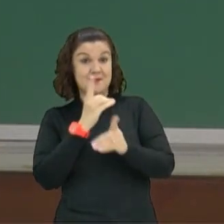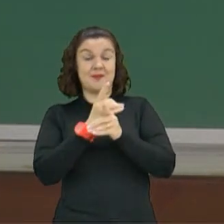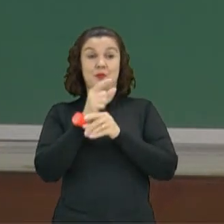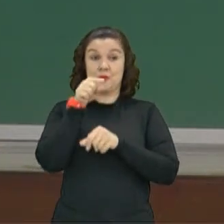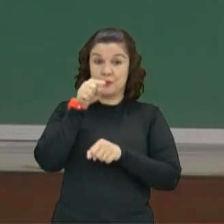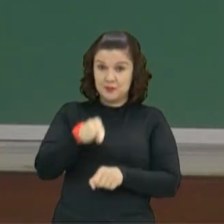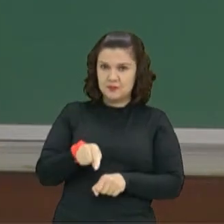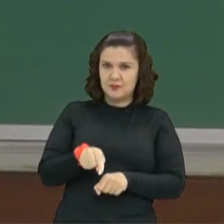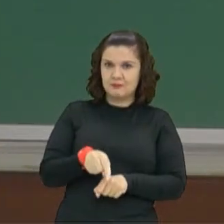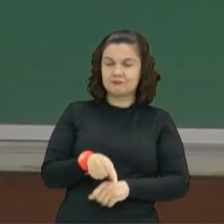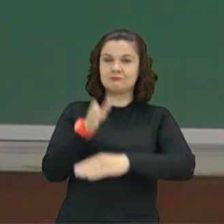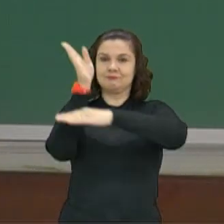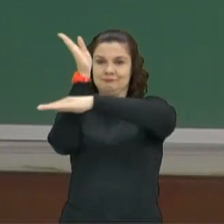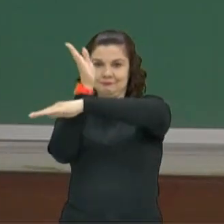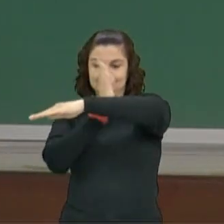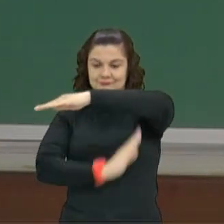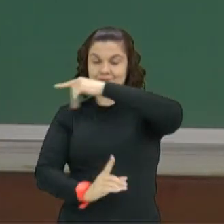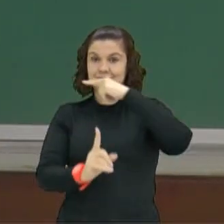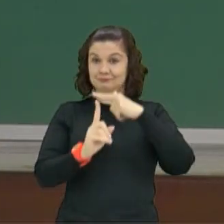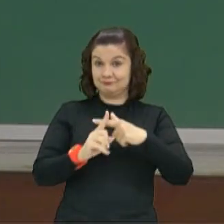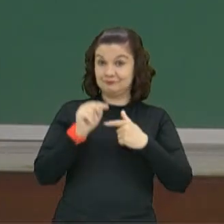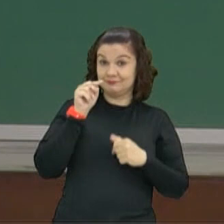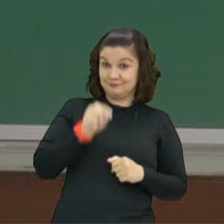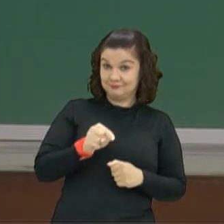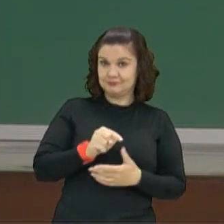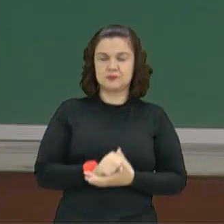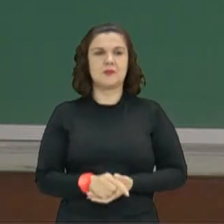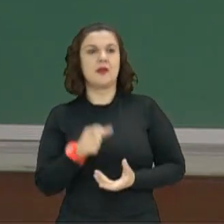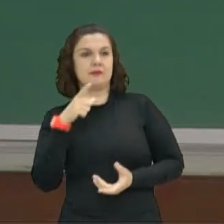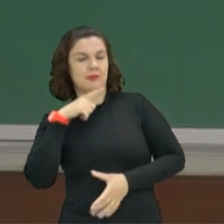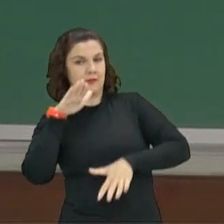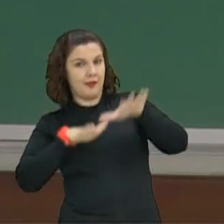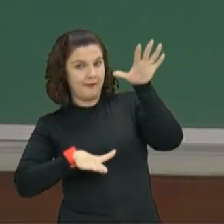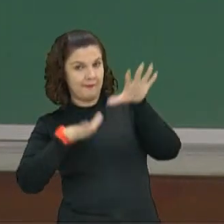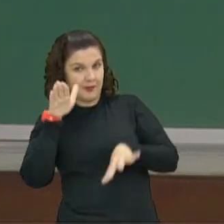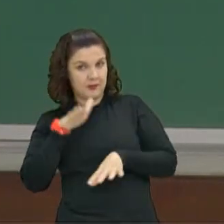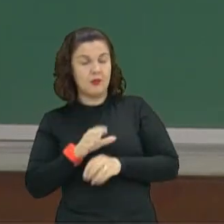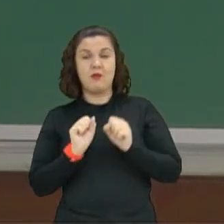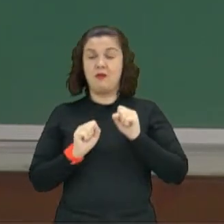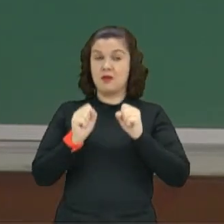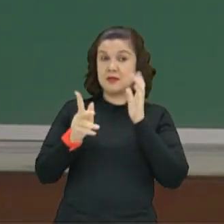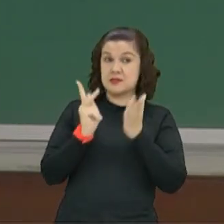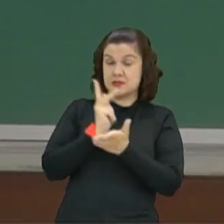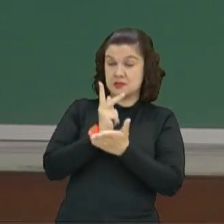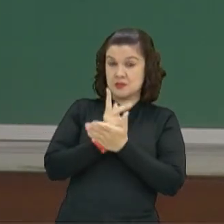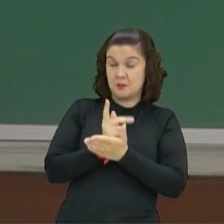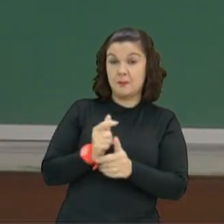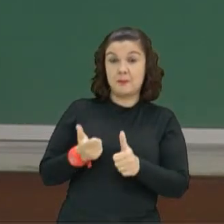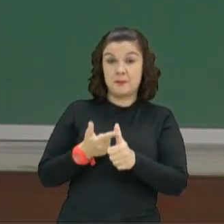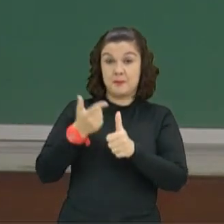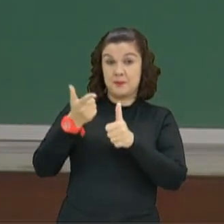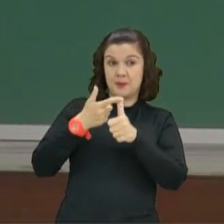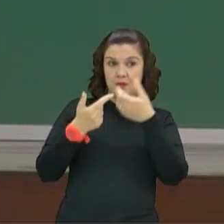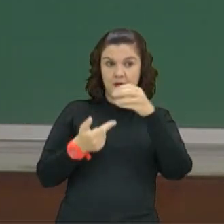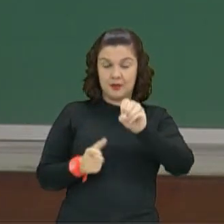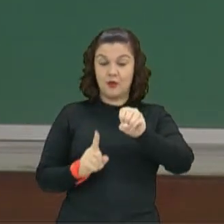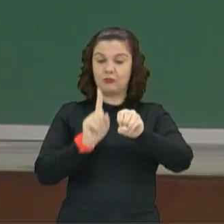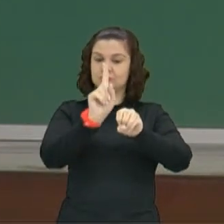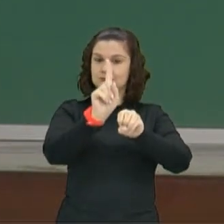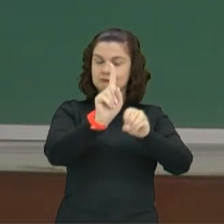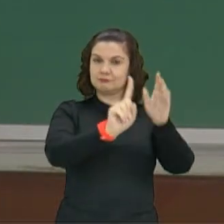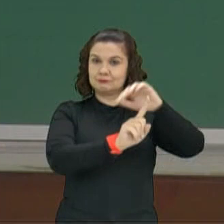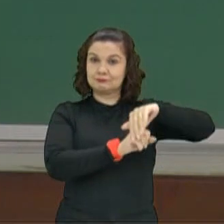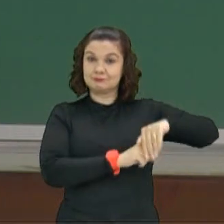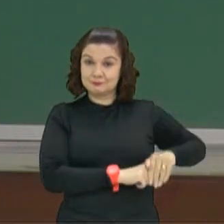uma inequação, tá? Porque eu tenho aqui a minha variável, ela é do primeiro grau, porque o expoente aqui é